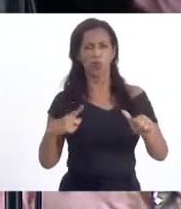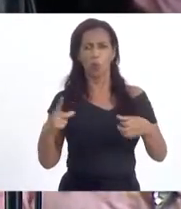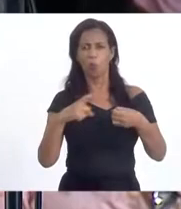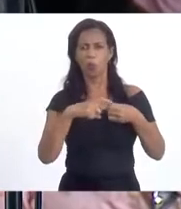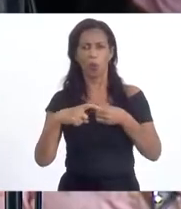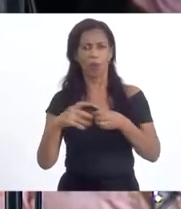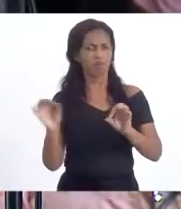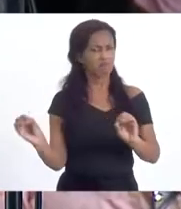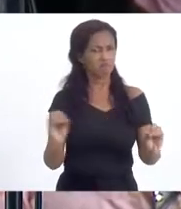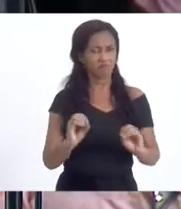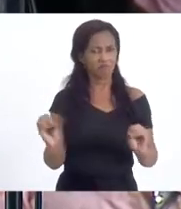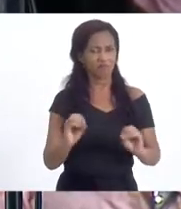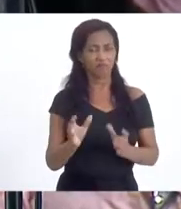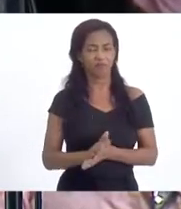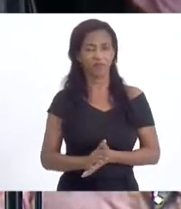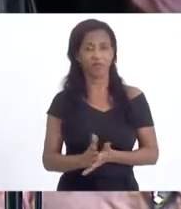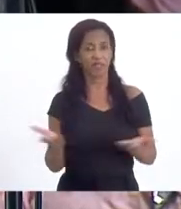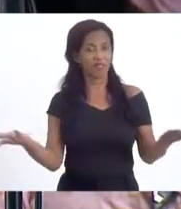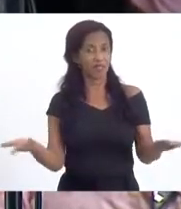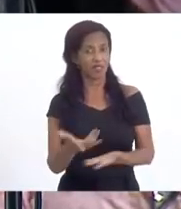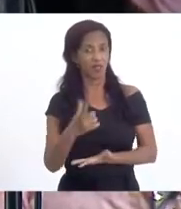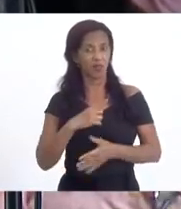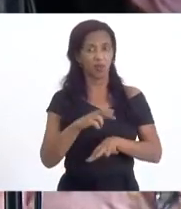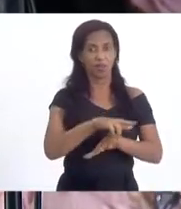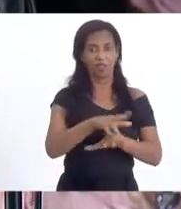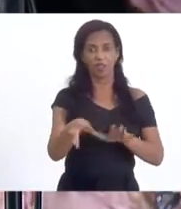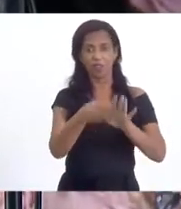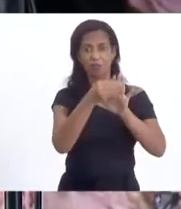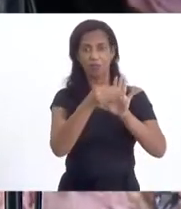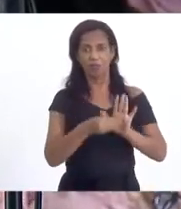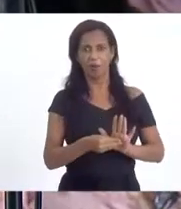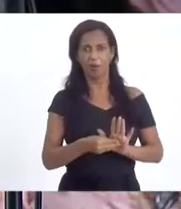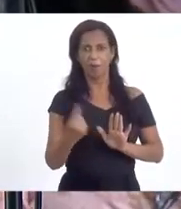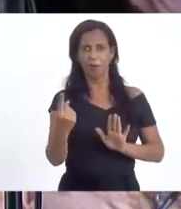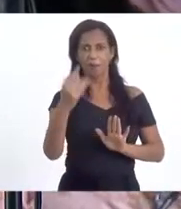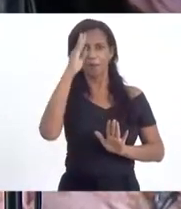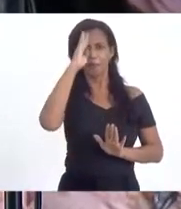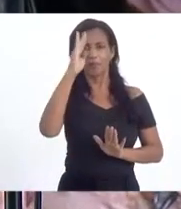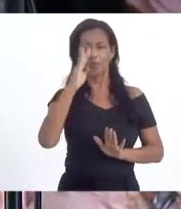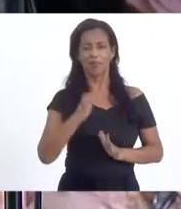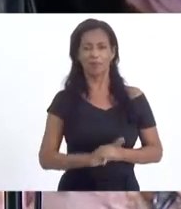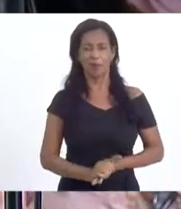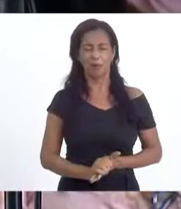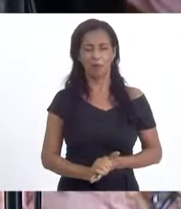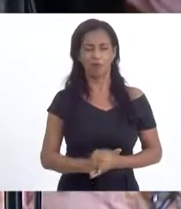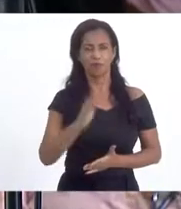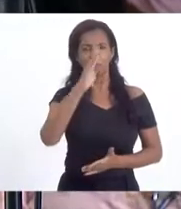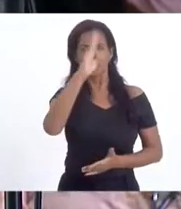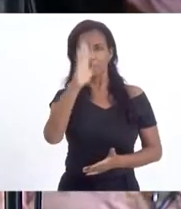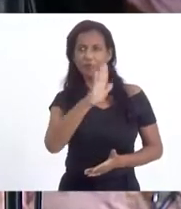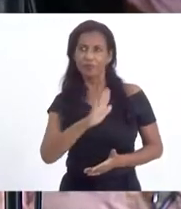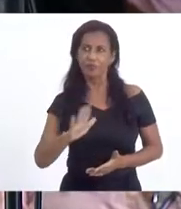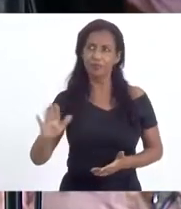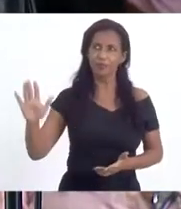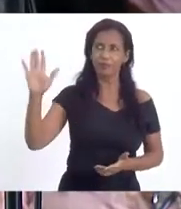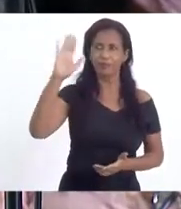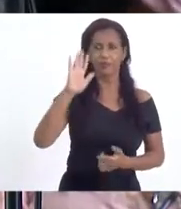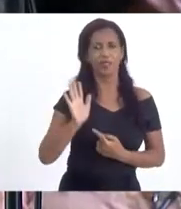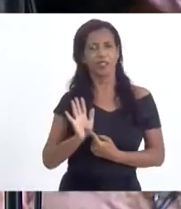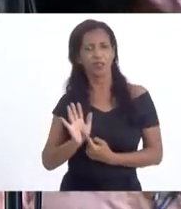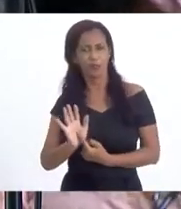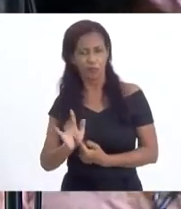aqui. E o consórcio tem várias pautas, mas tem uma principal que a gente percorreu Brasília e vai lhe